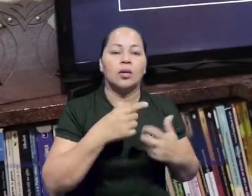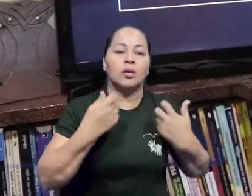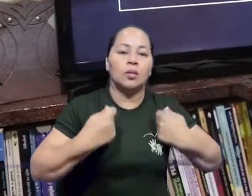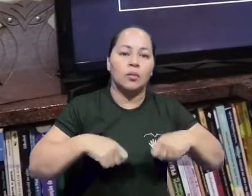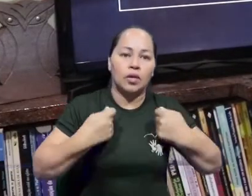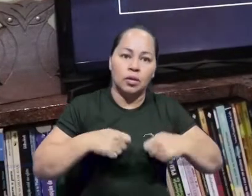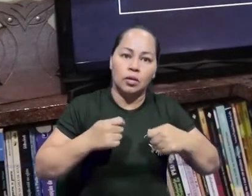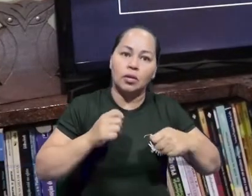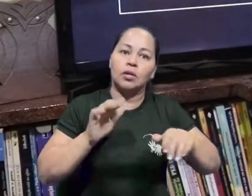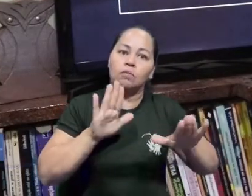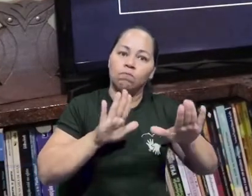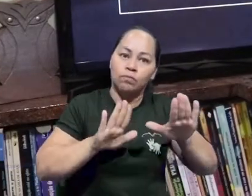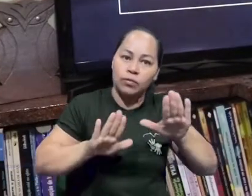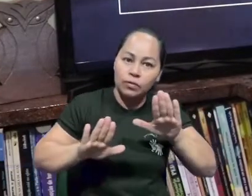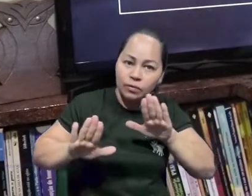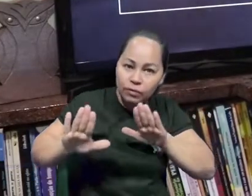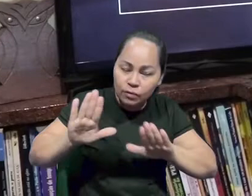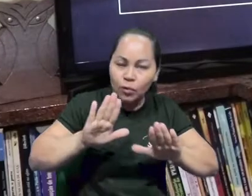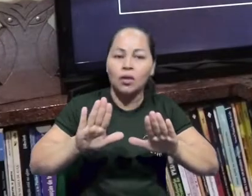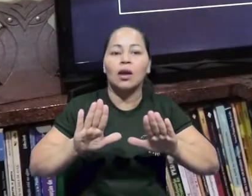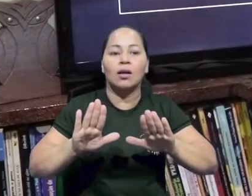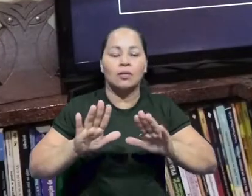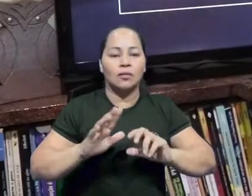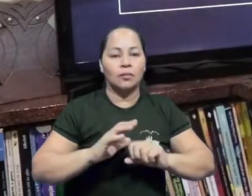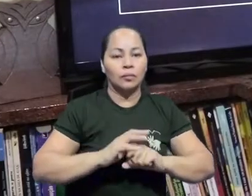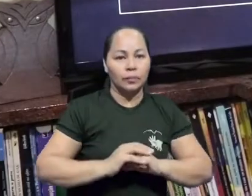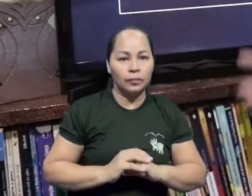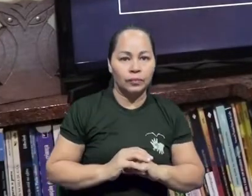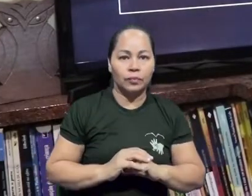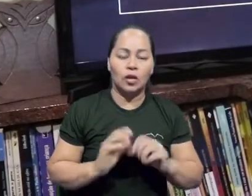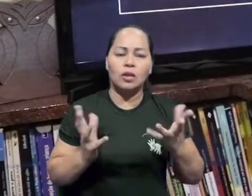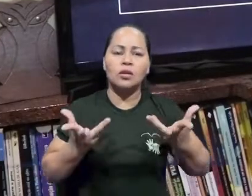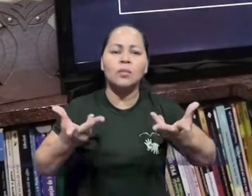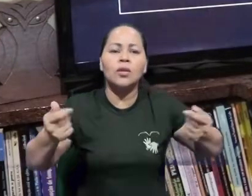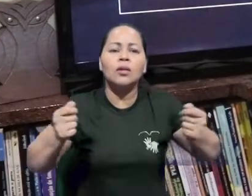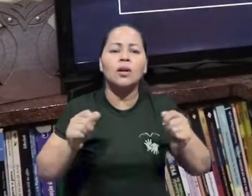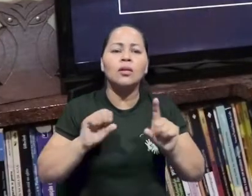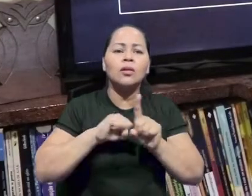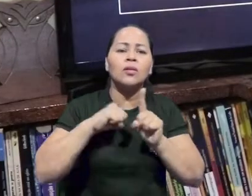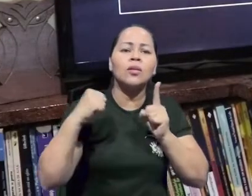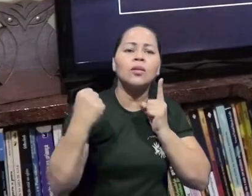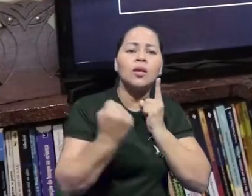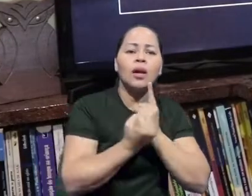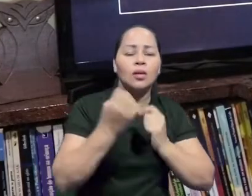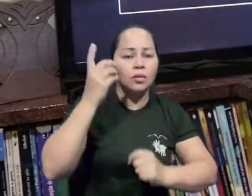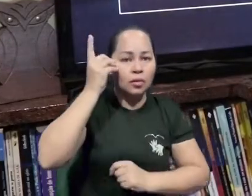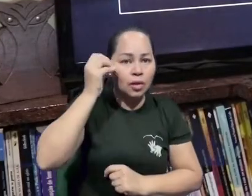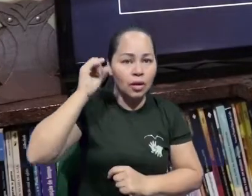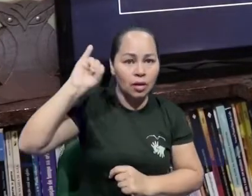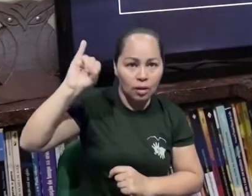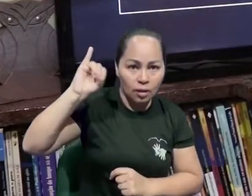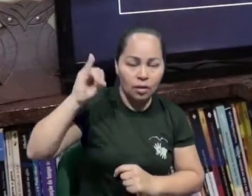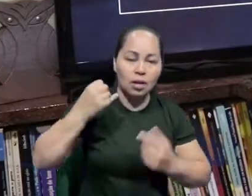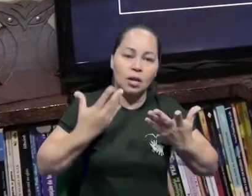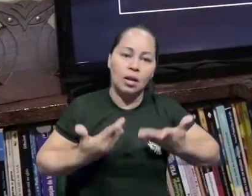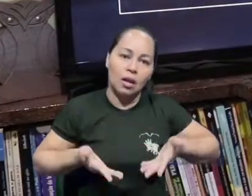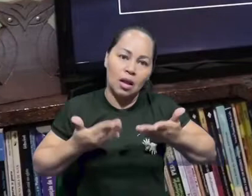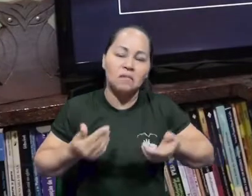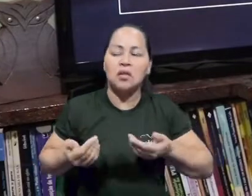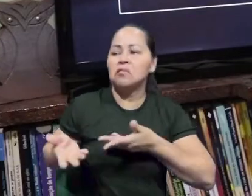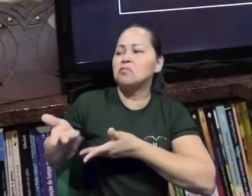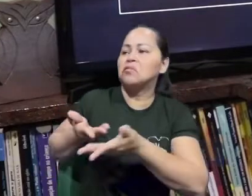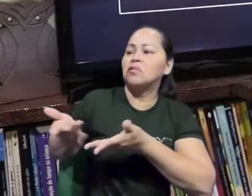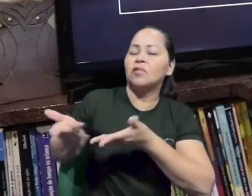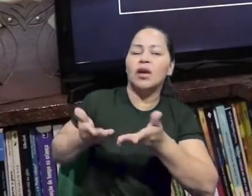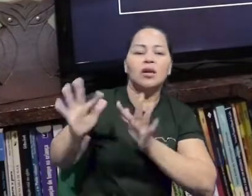Então precisa de muito mais cuidado e a informação é pontual. Habilidades sociais. DI leve. Estabelece boas